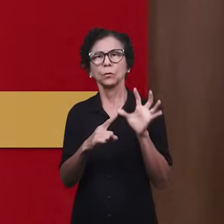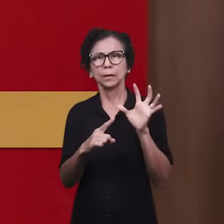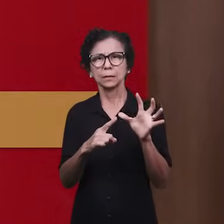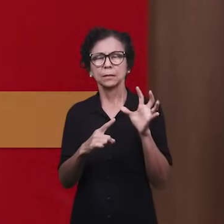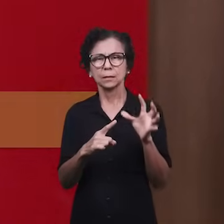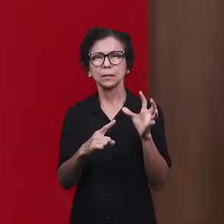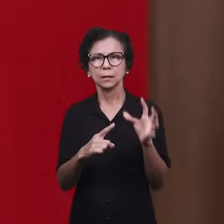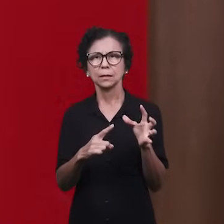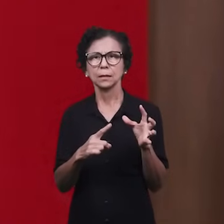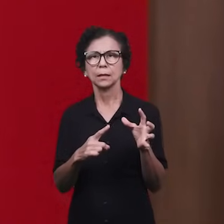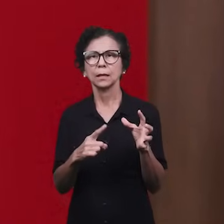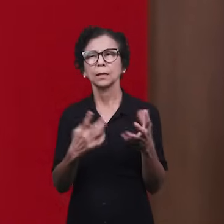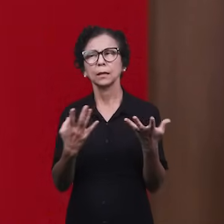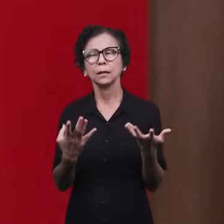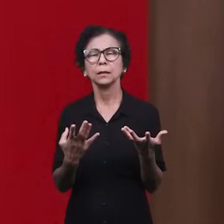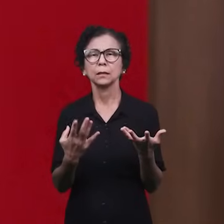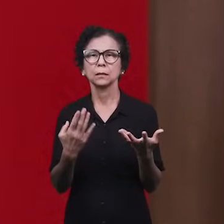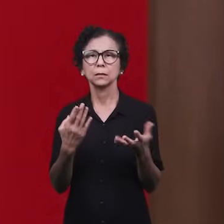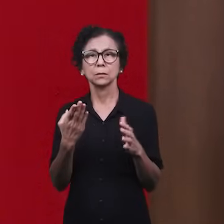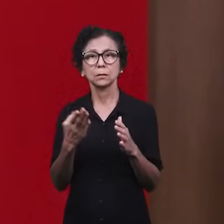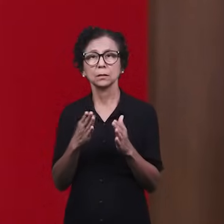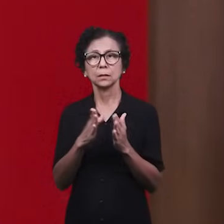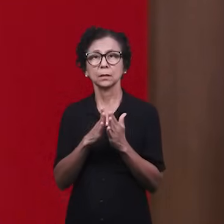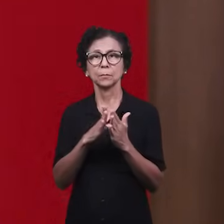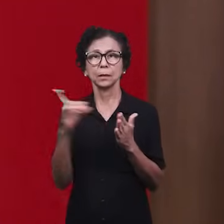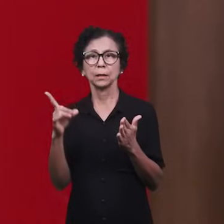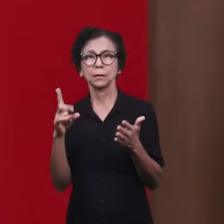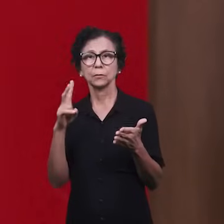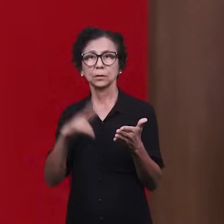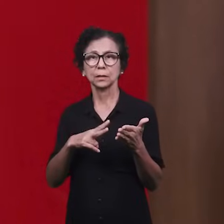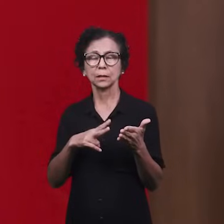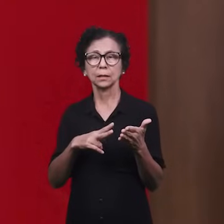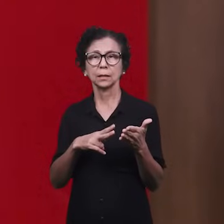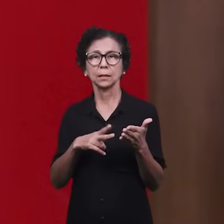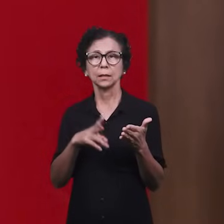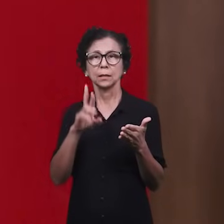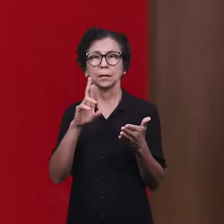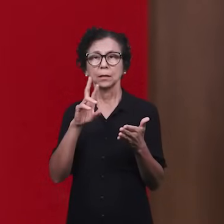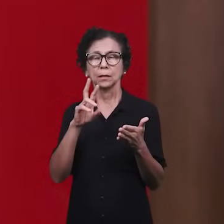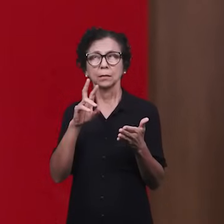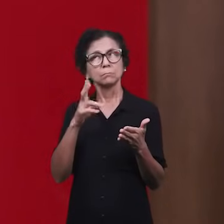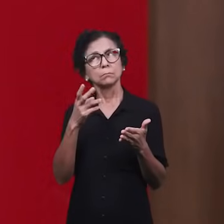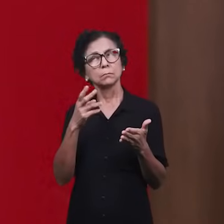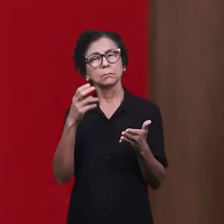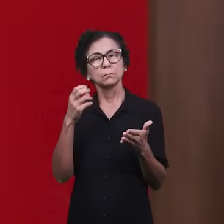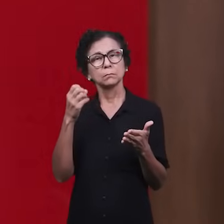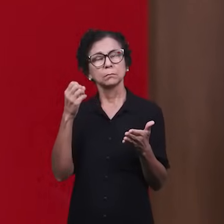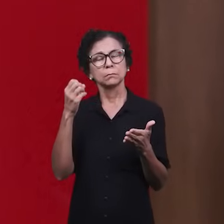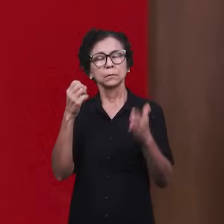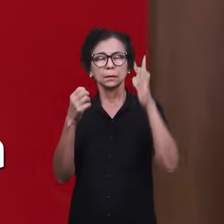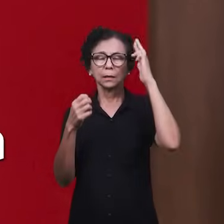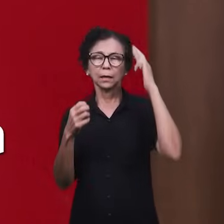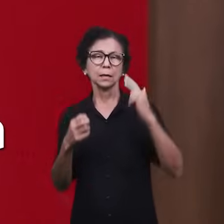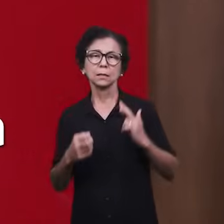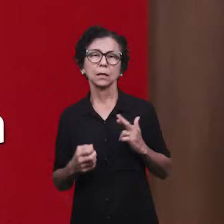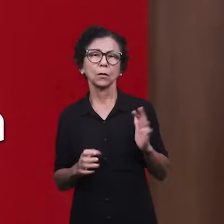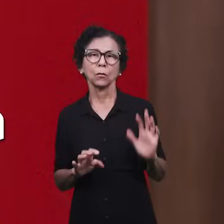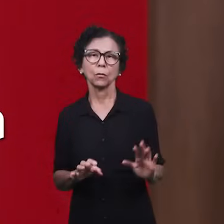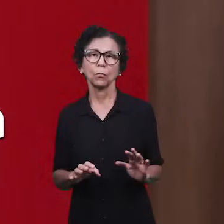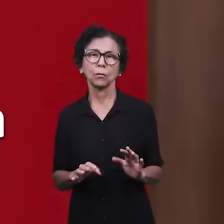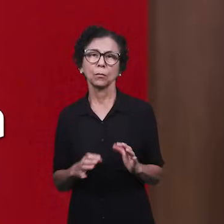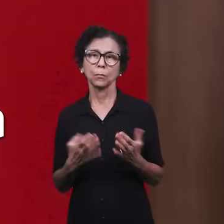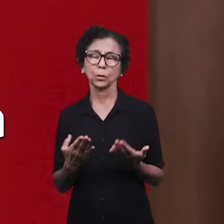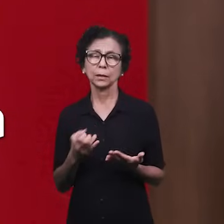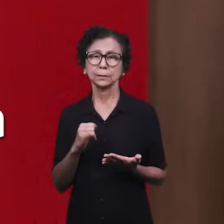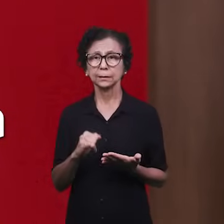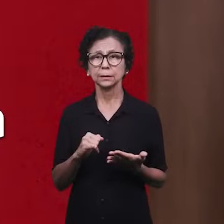Espírito Santo e vai para a palavra, na letra, você perde a referência. Porque a Bíblia, na letra, não